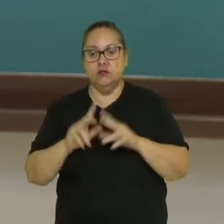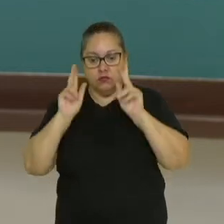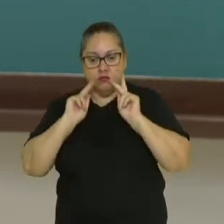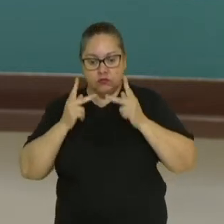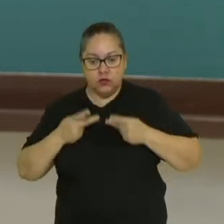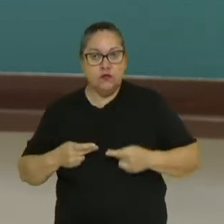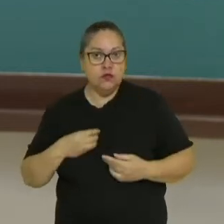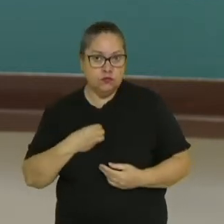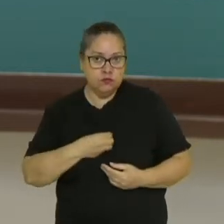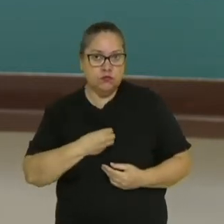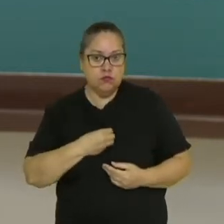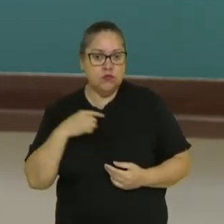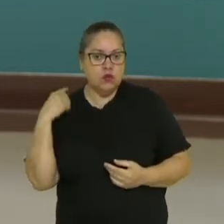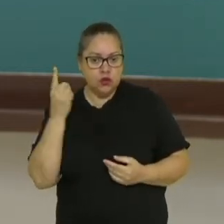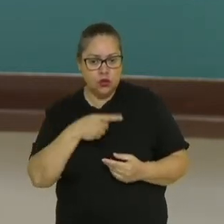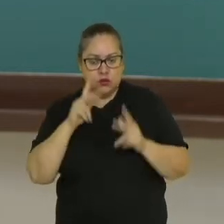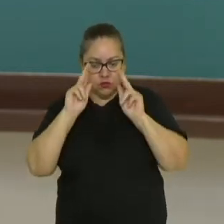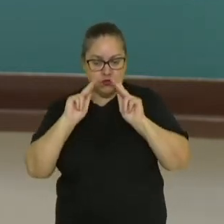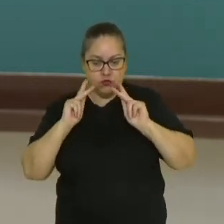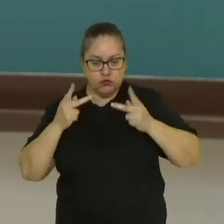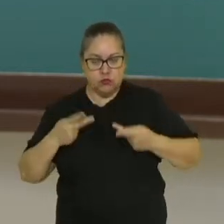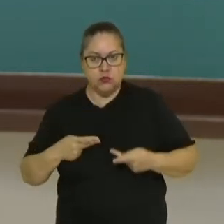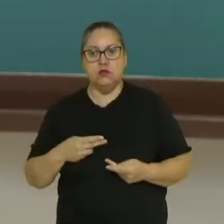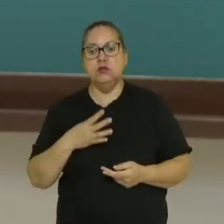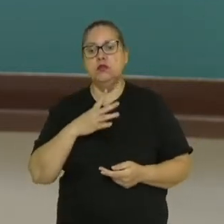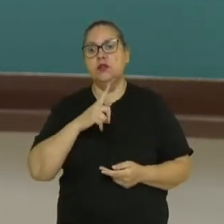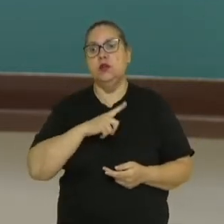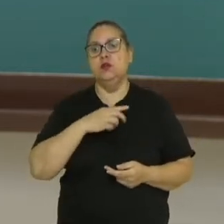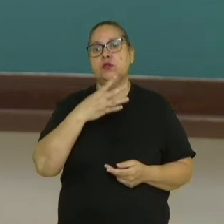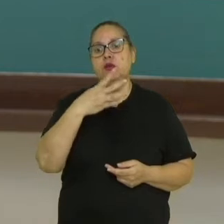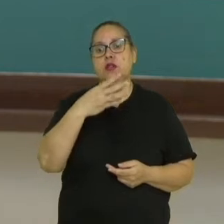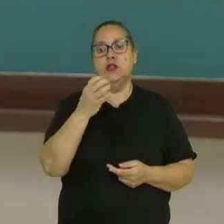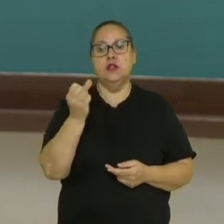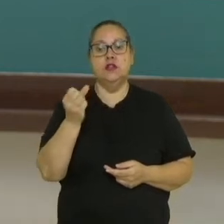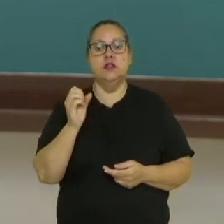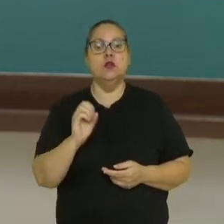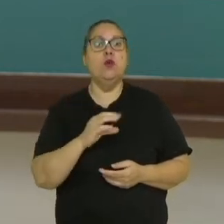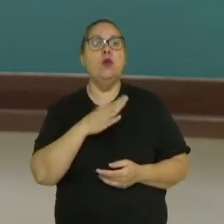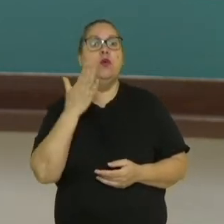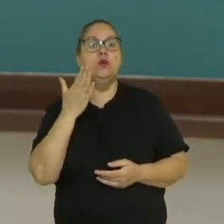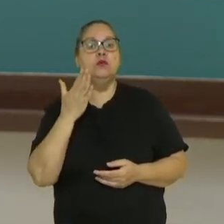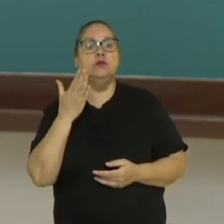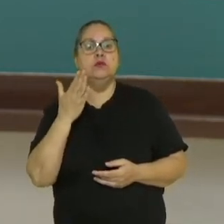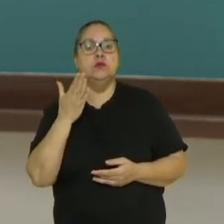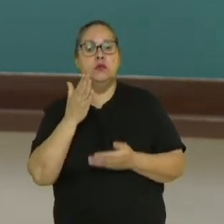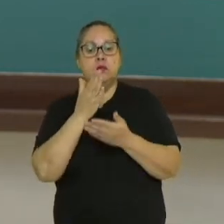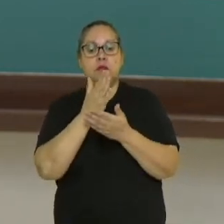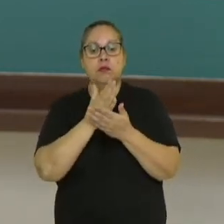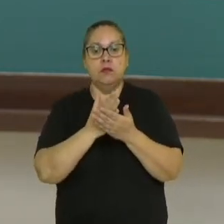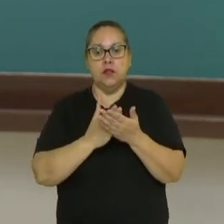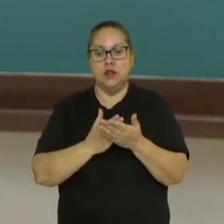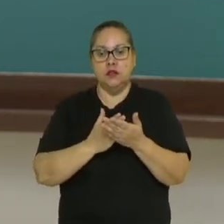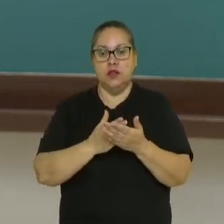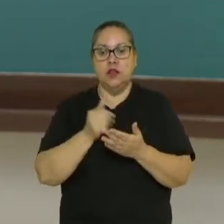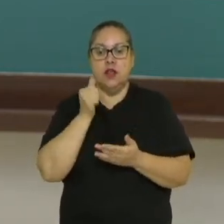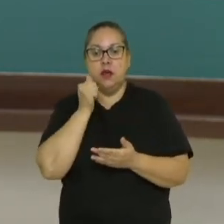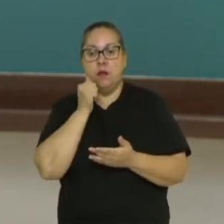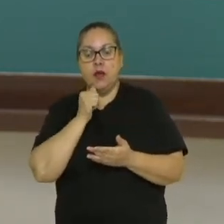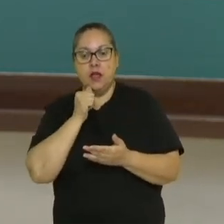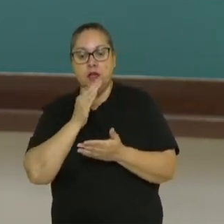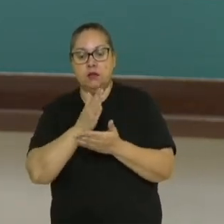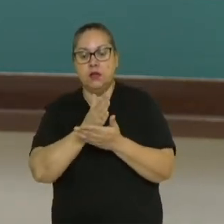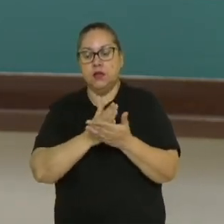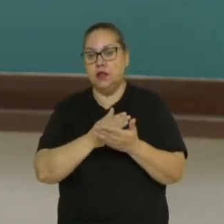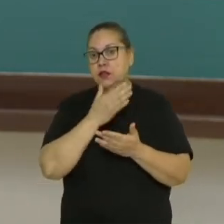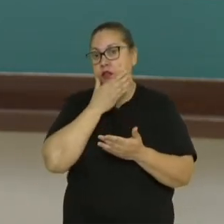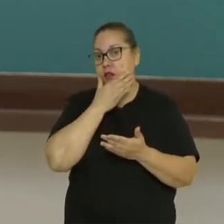vivo. Nós, seres humanos, temos 46. De onde eles vieram? Vieram metade do nosso pai e a metade da nossa mãe.